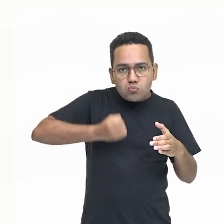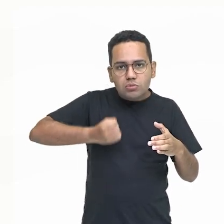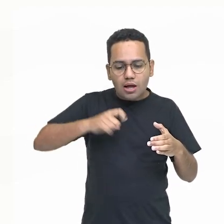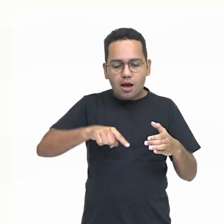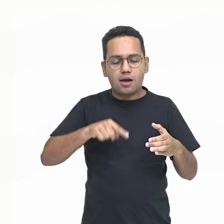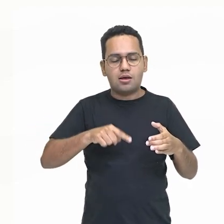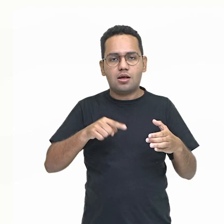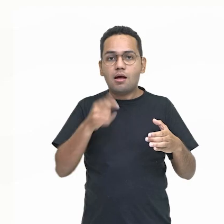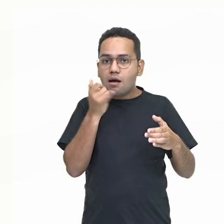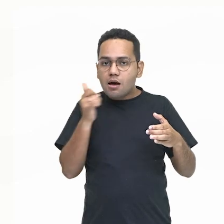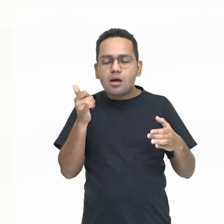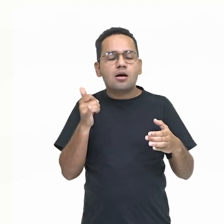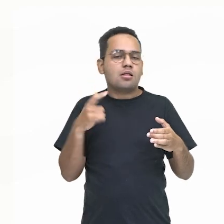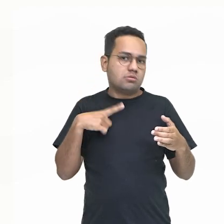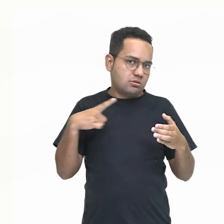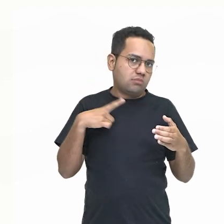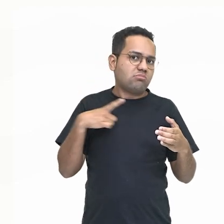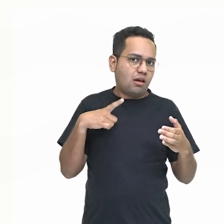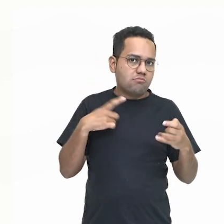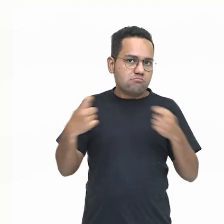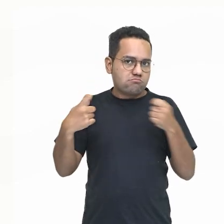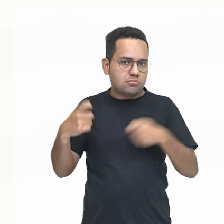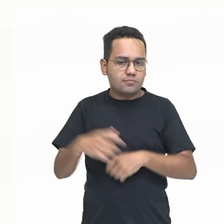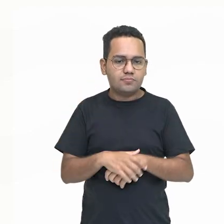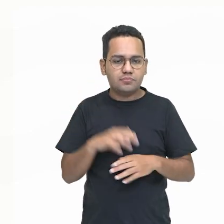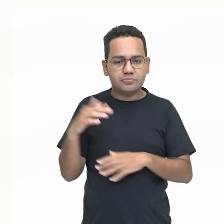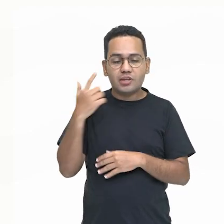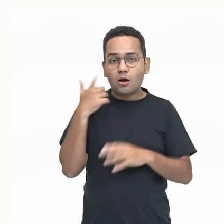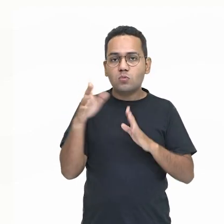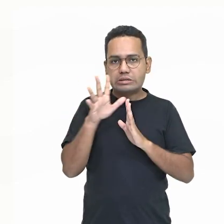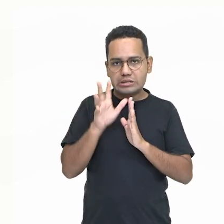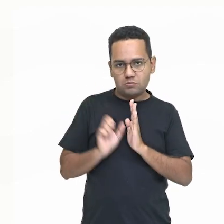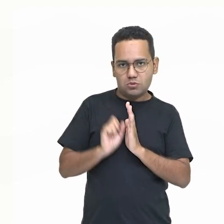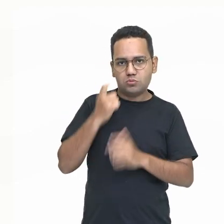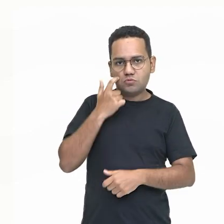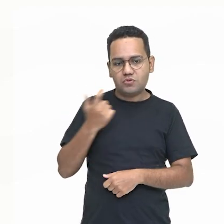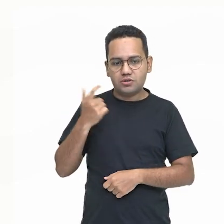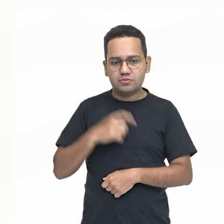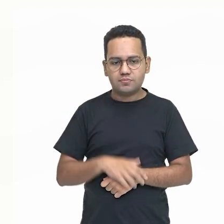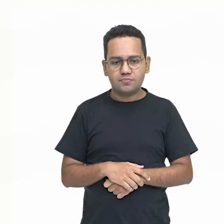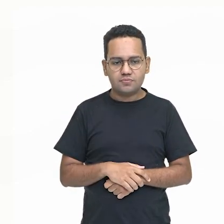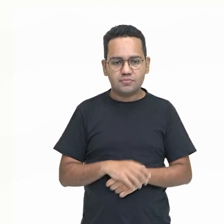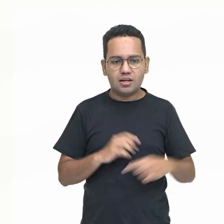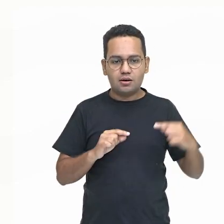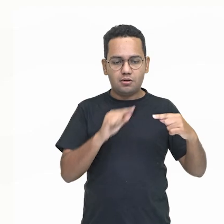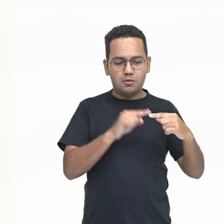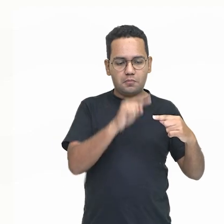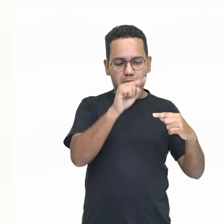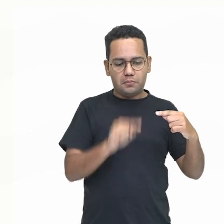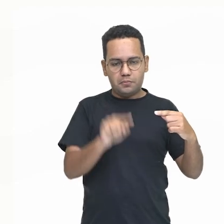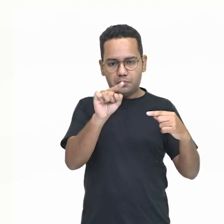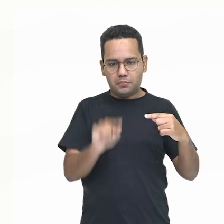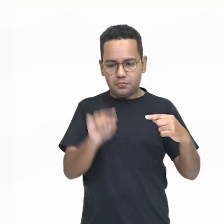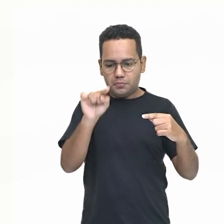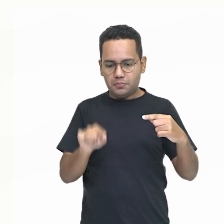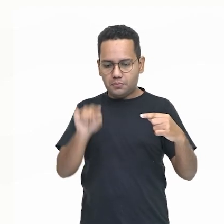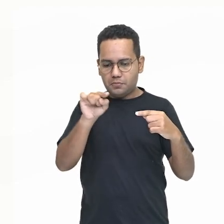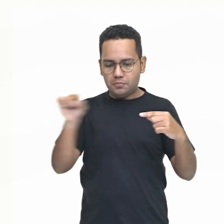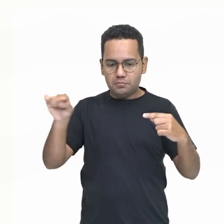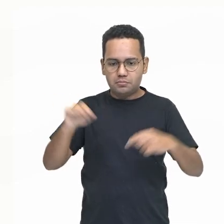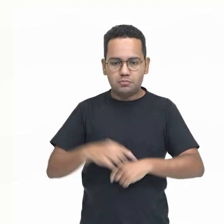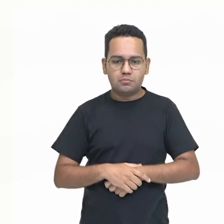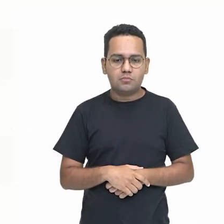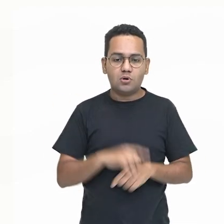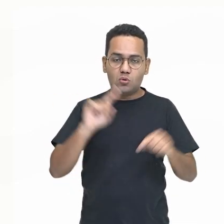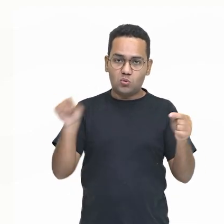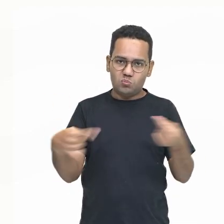o símbolo dos resistores, você tem aí um zigue-zague, que é este aqui. Aí